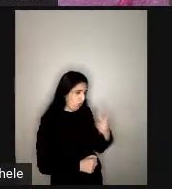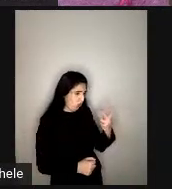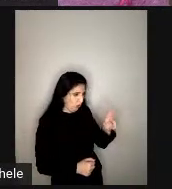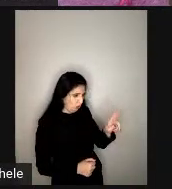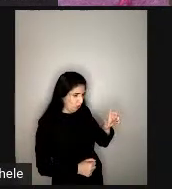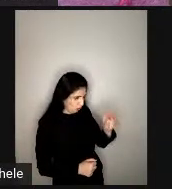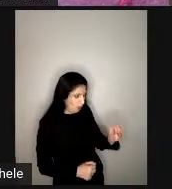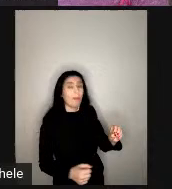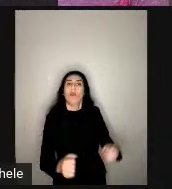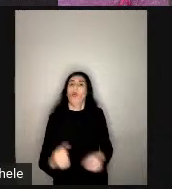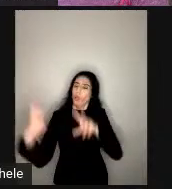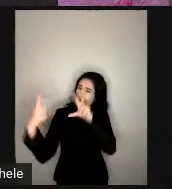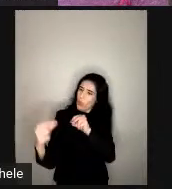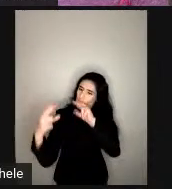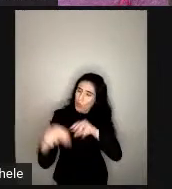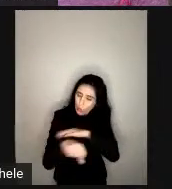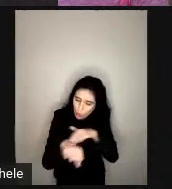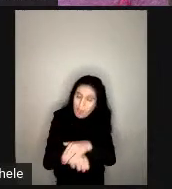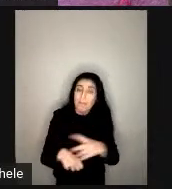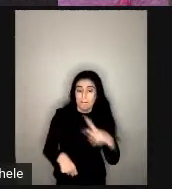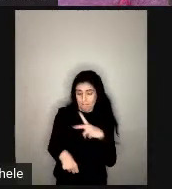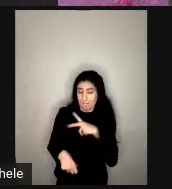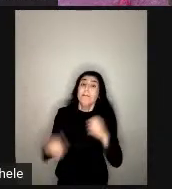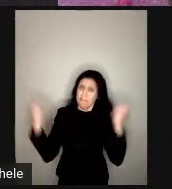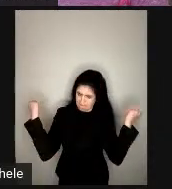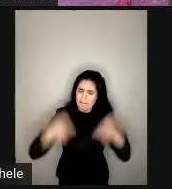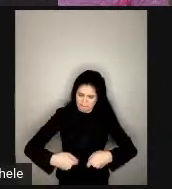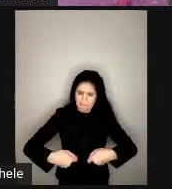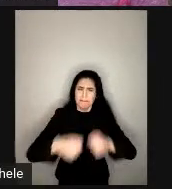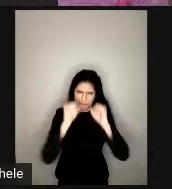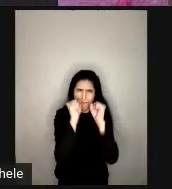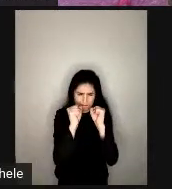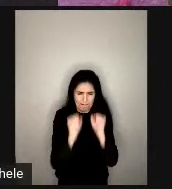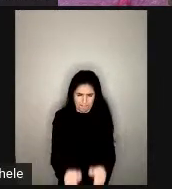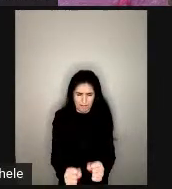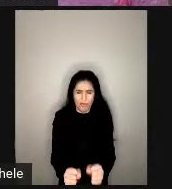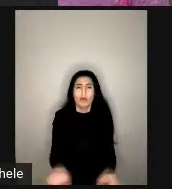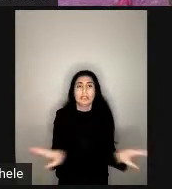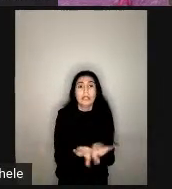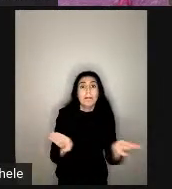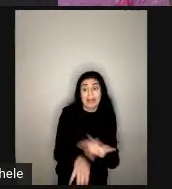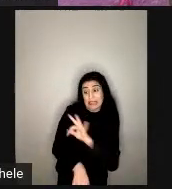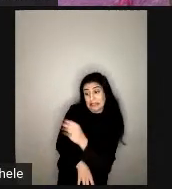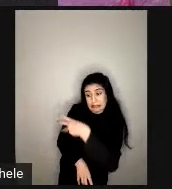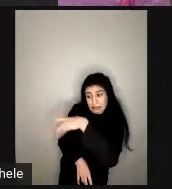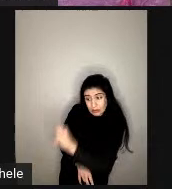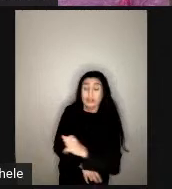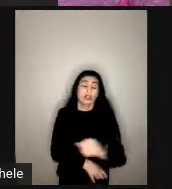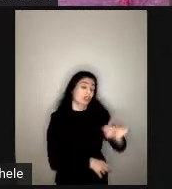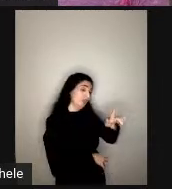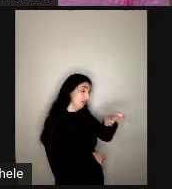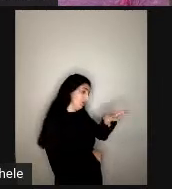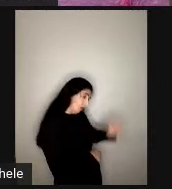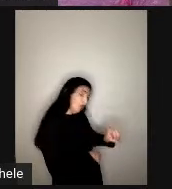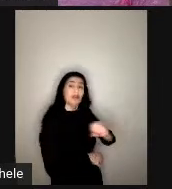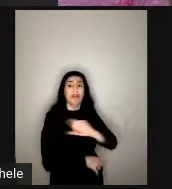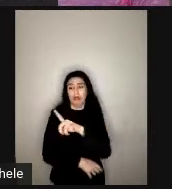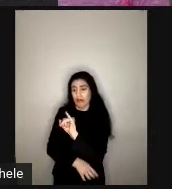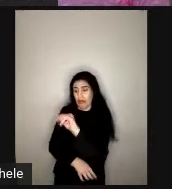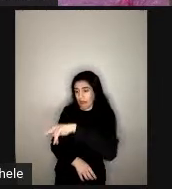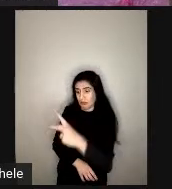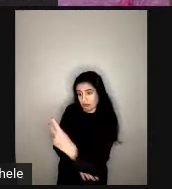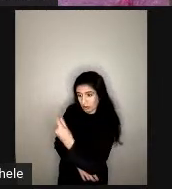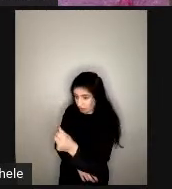conversas particulares depois. E também, se vocês quiserem falar com Tânia, com o Gel e com o Dr. Linhares, tenho certeza que eles também vão